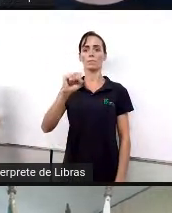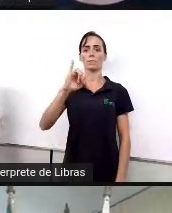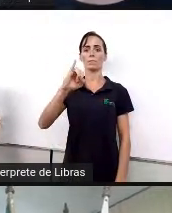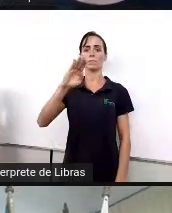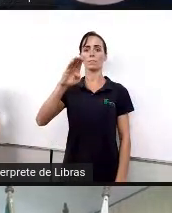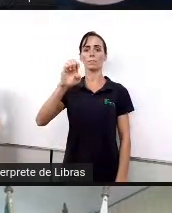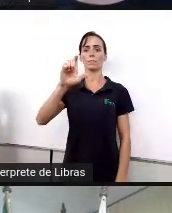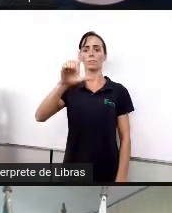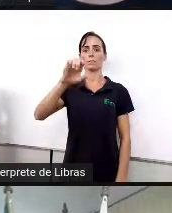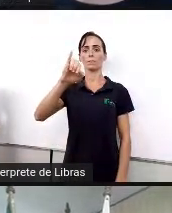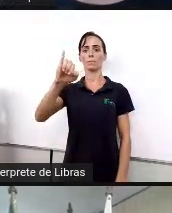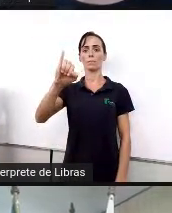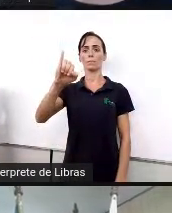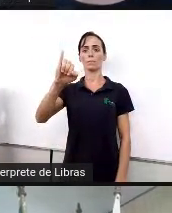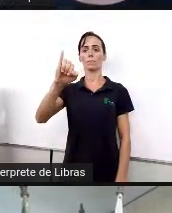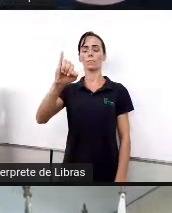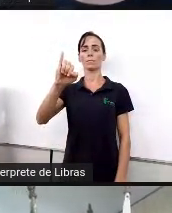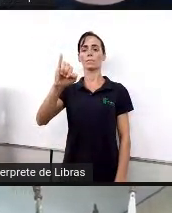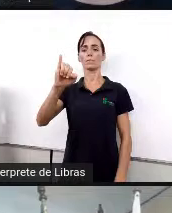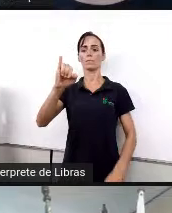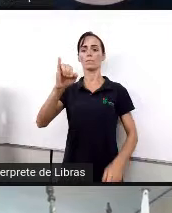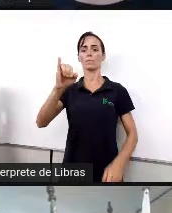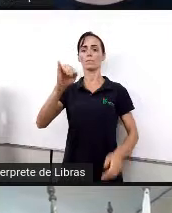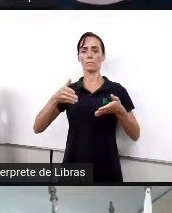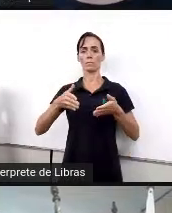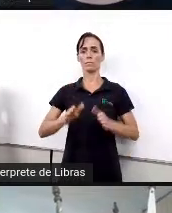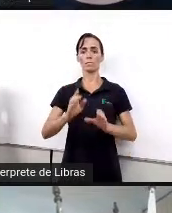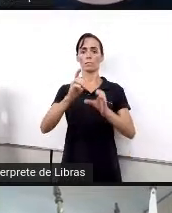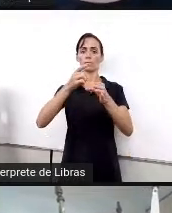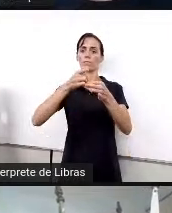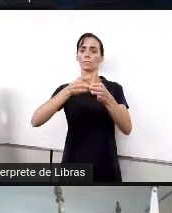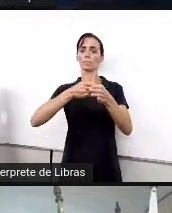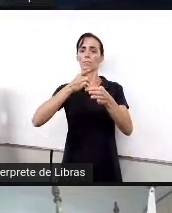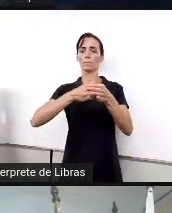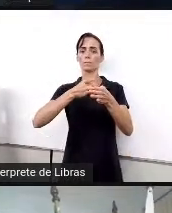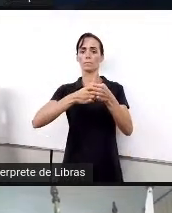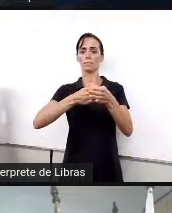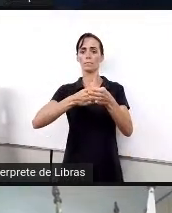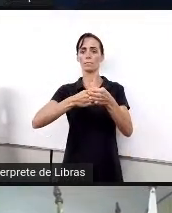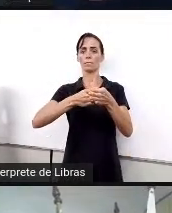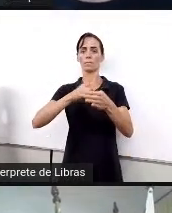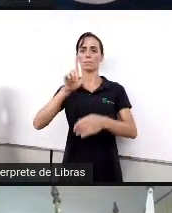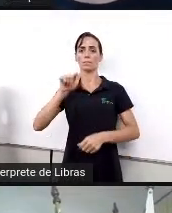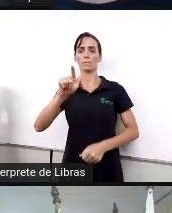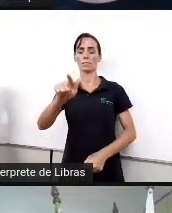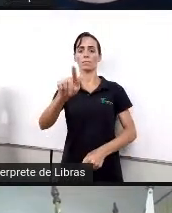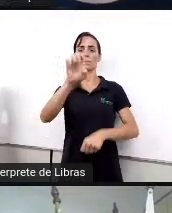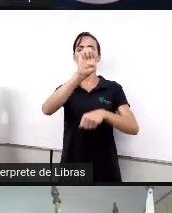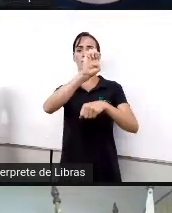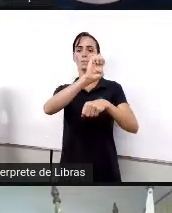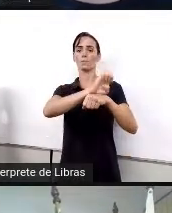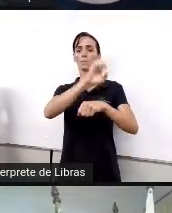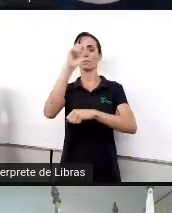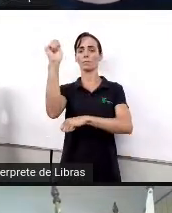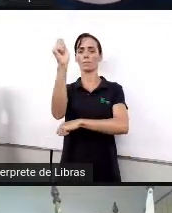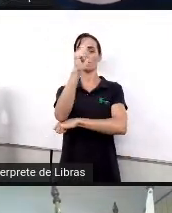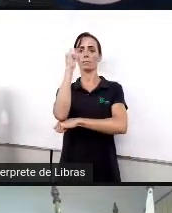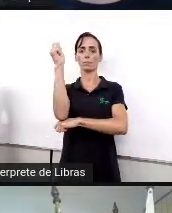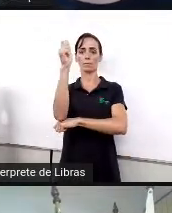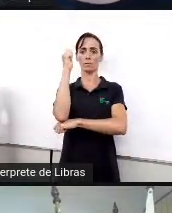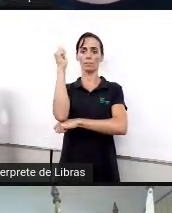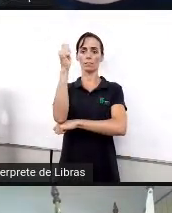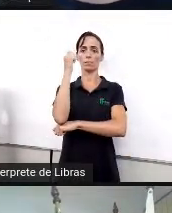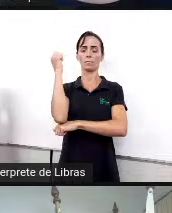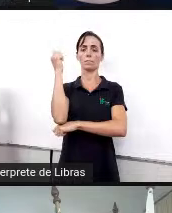Cibele Cibulski Dalla Porta, natural da cidade de Giruá, estado do Rio Grande